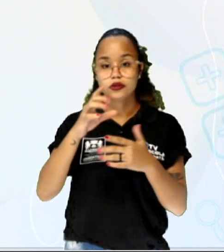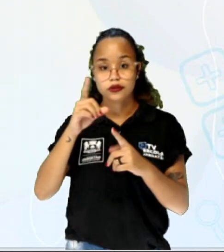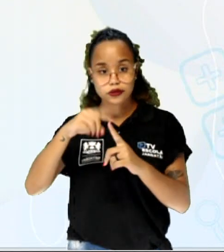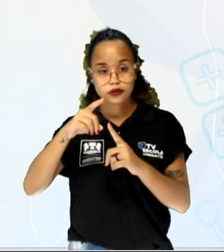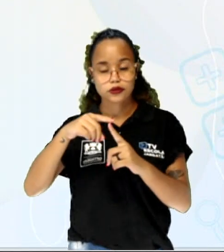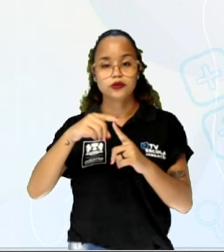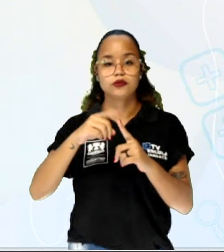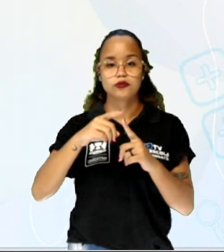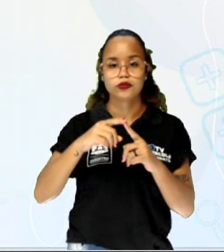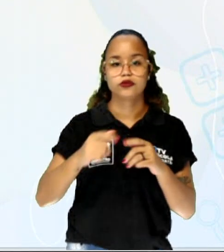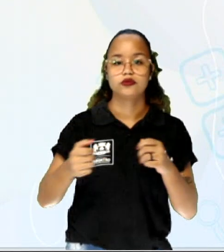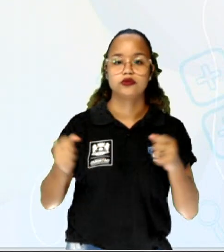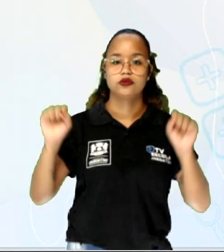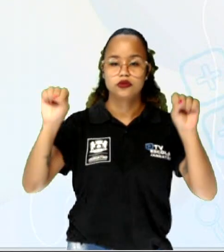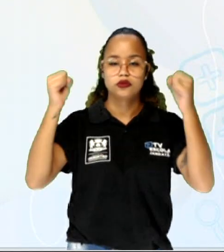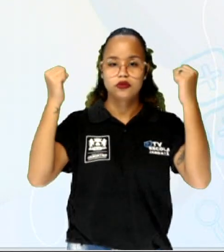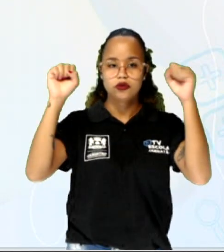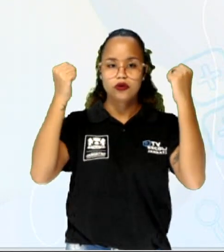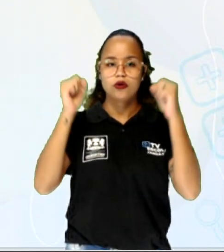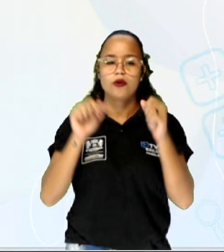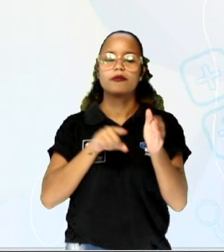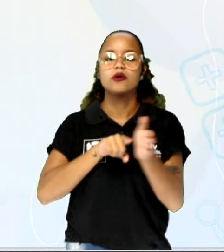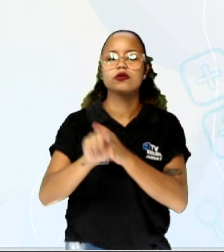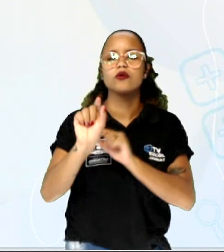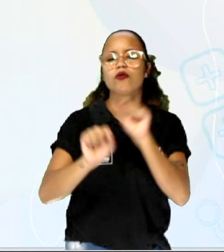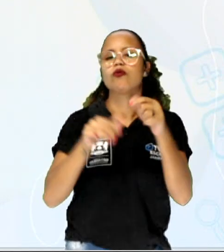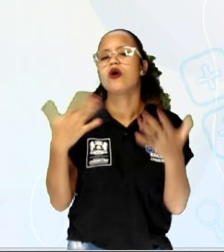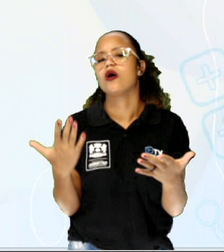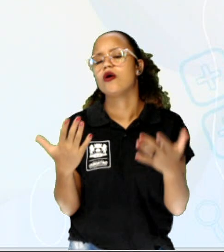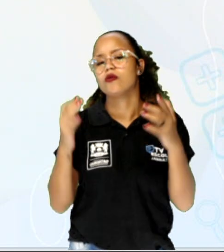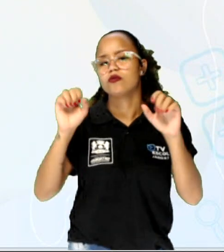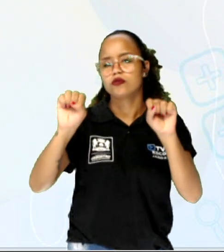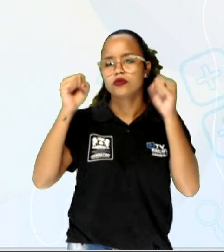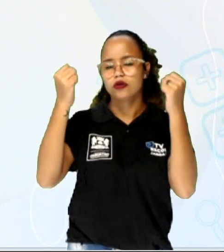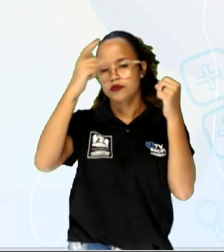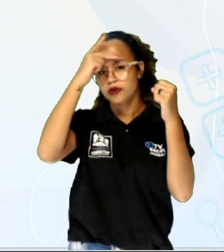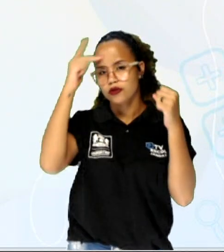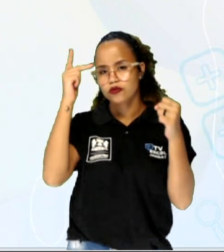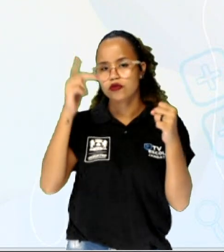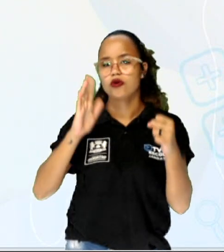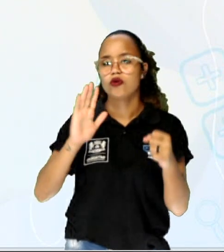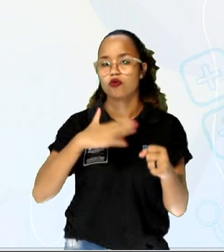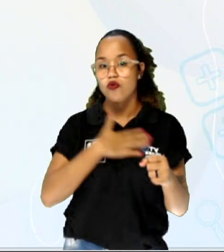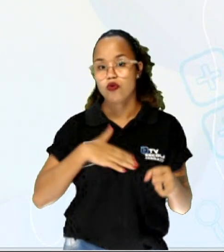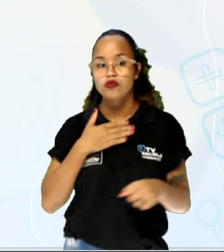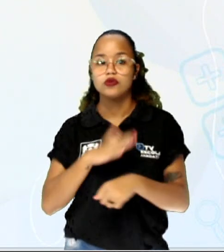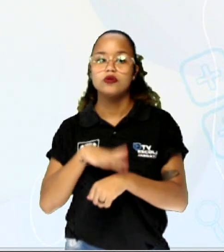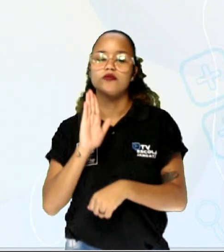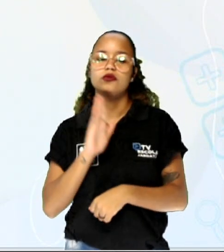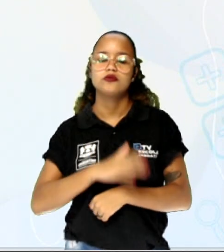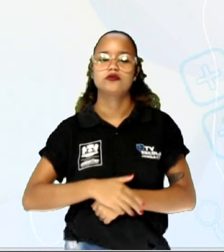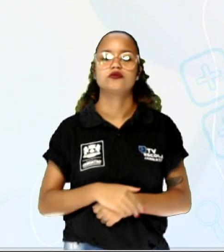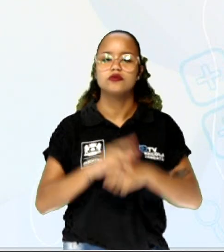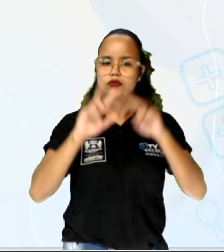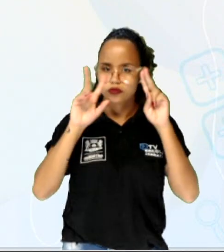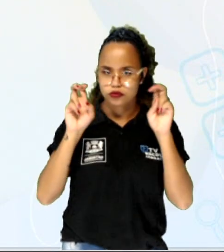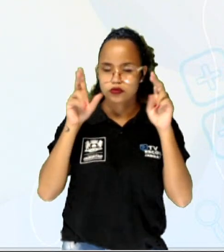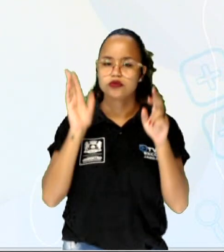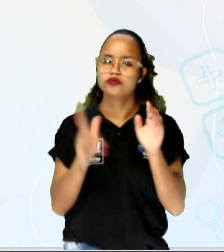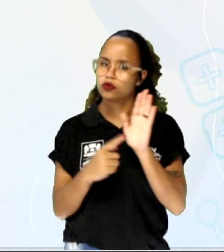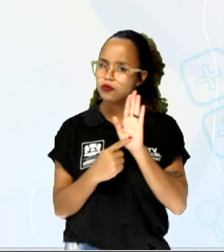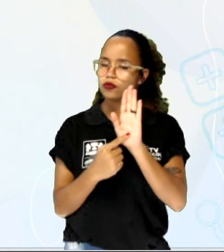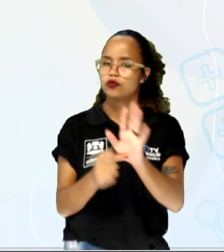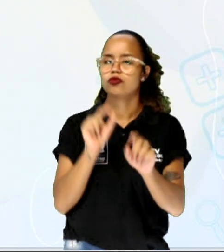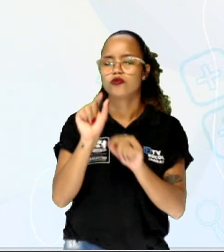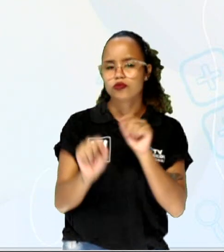pessoas qual esporte elas preferiam, né? E o título ele já basicamente já demonstra o que é que o gráfico